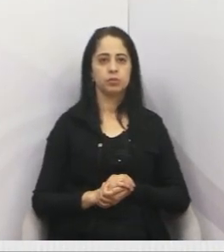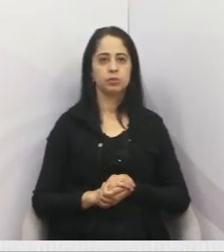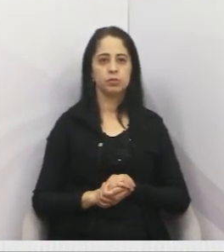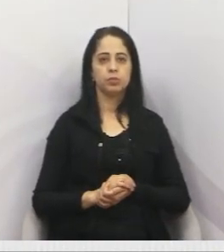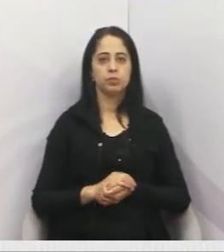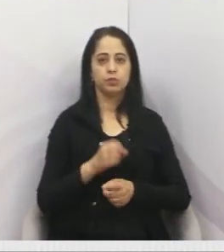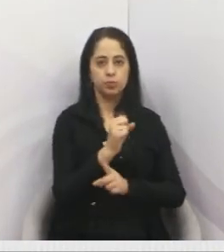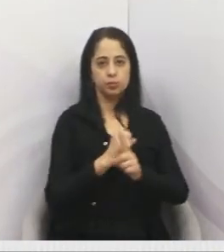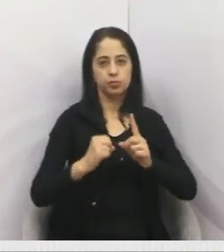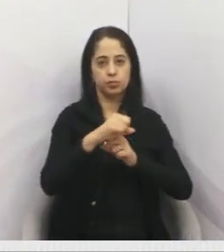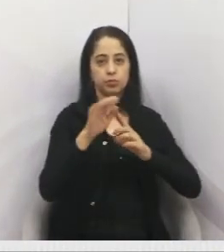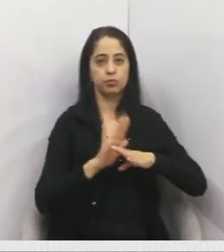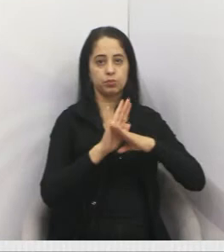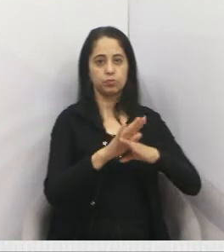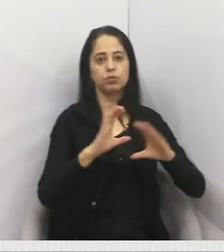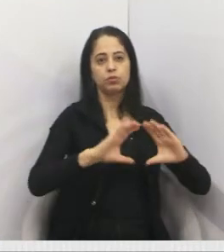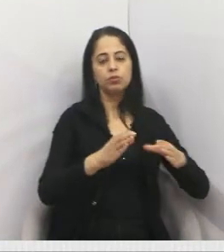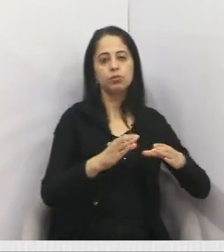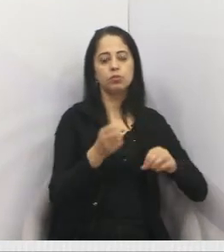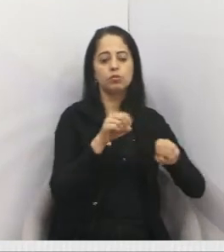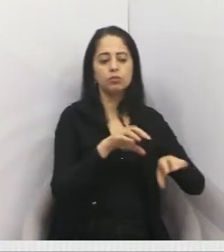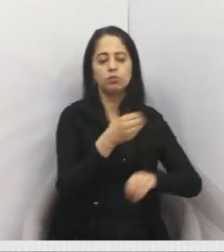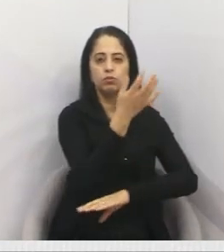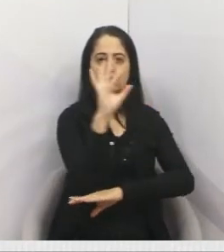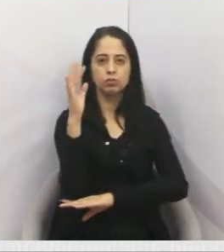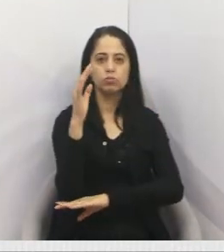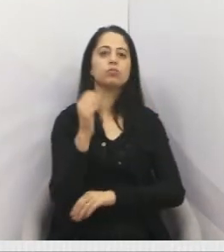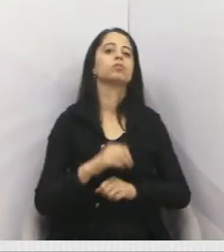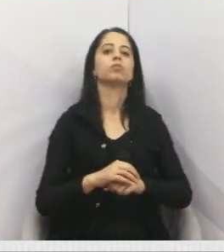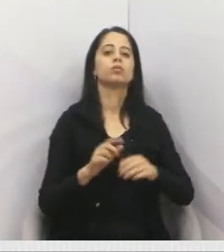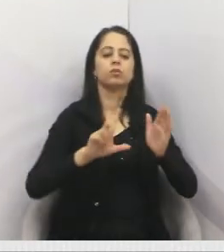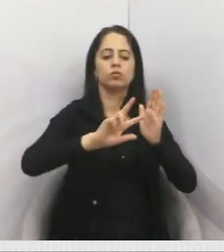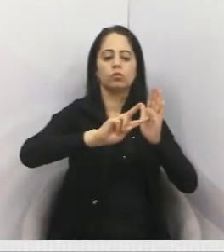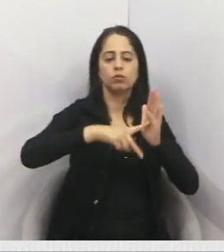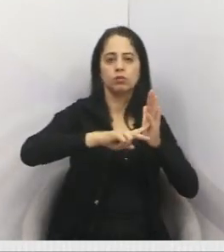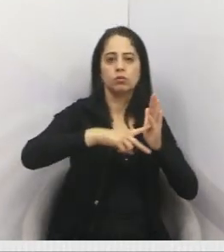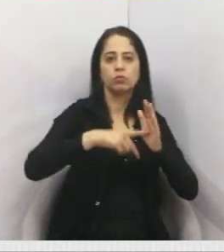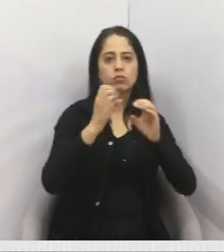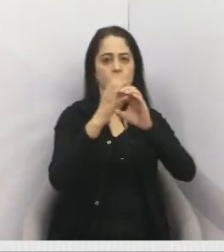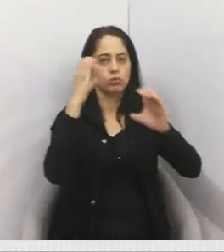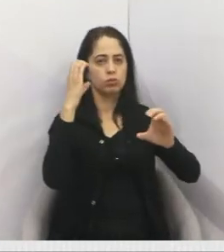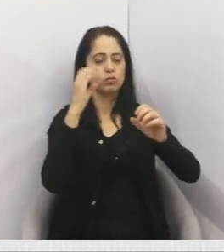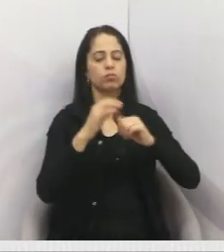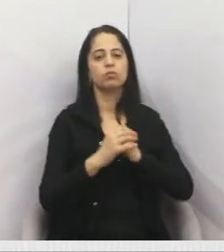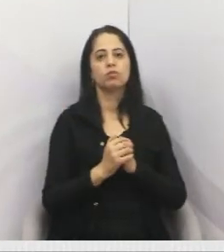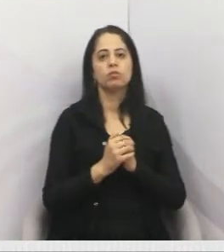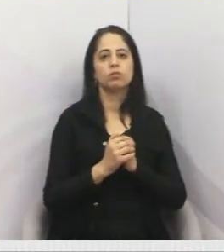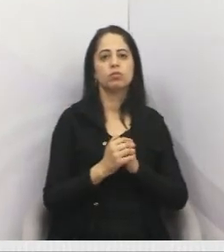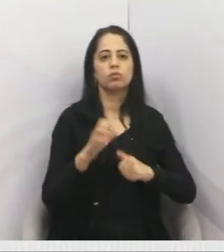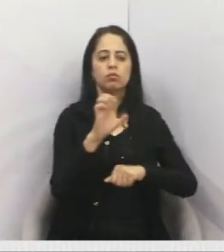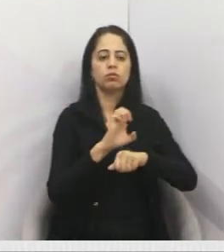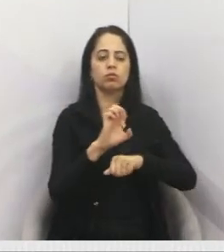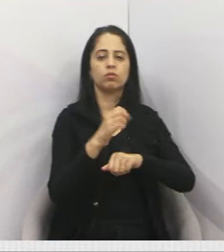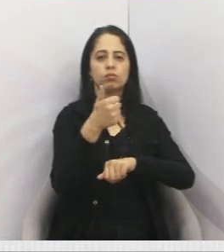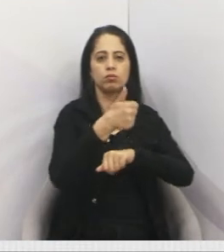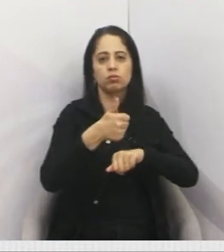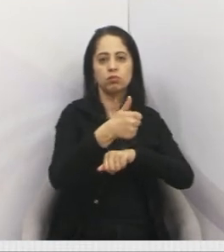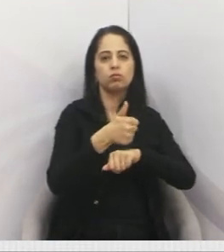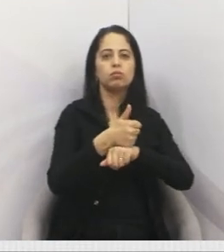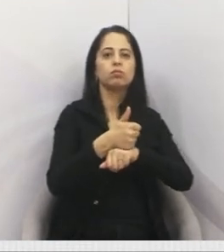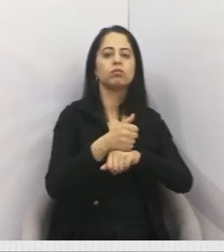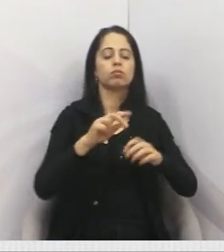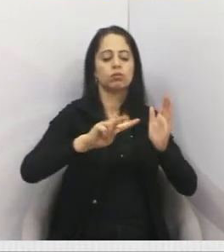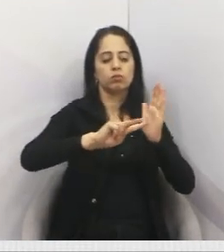Movimentos populares, Núcleo de Alfabetização Ecológica, entidade de classe sindical, Sindicato dos Engenheiros, empresas ou entidades profissionais,